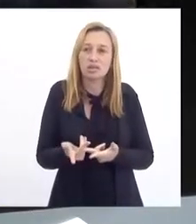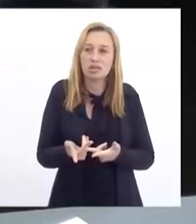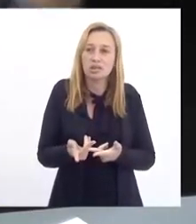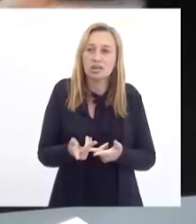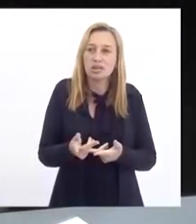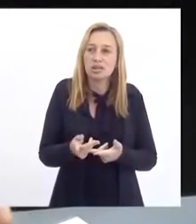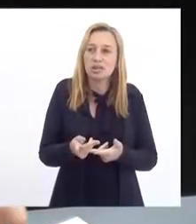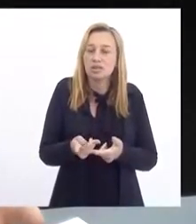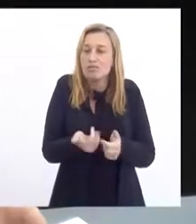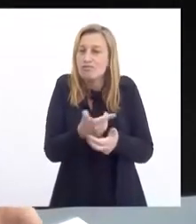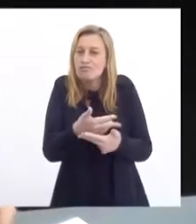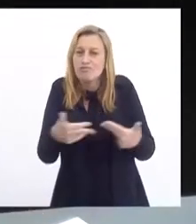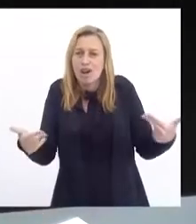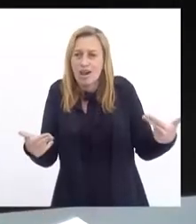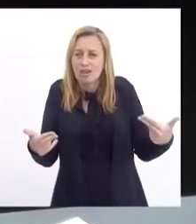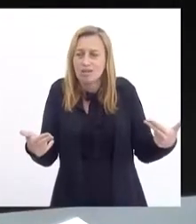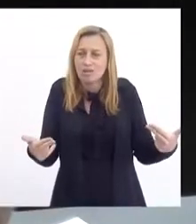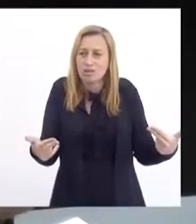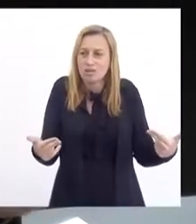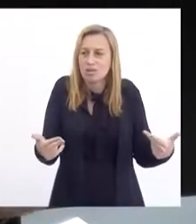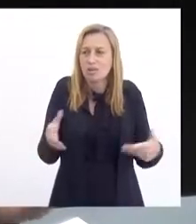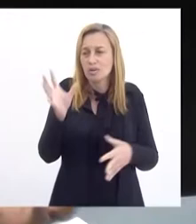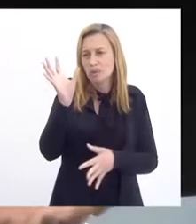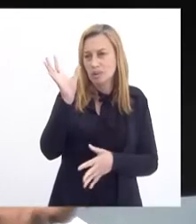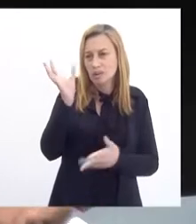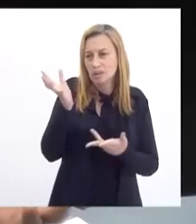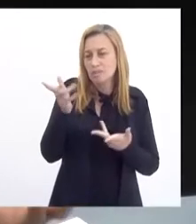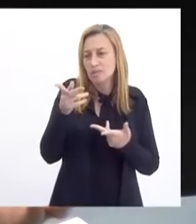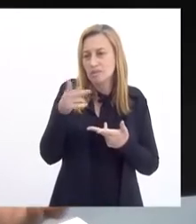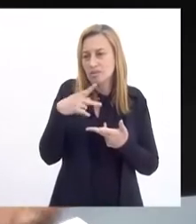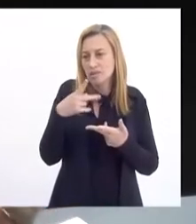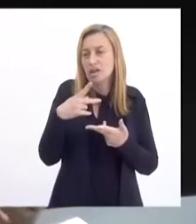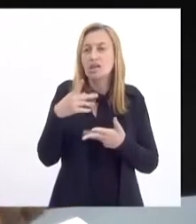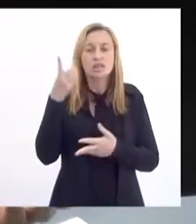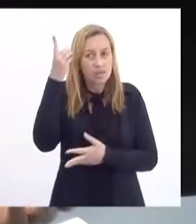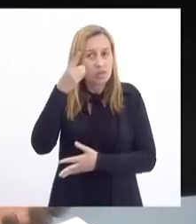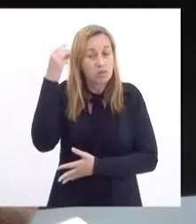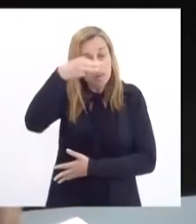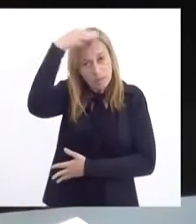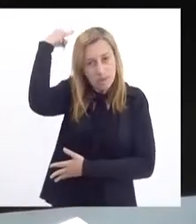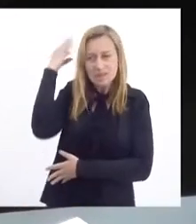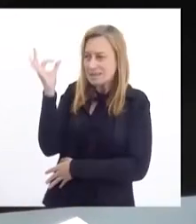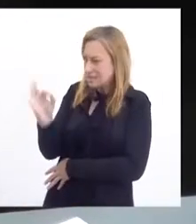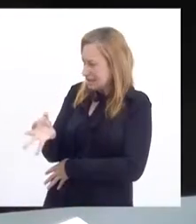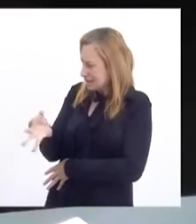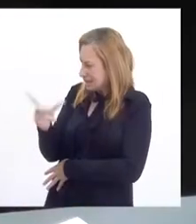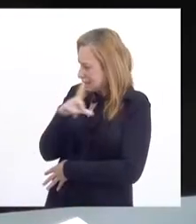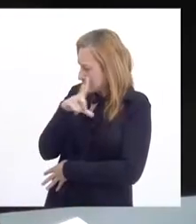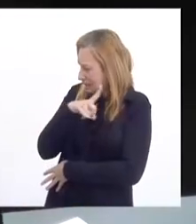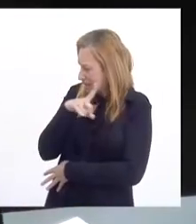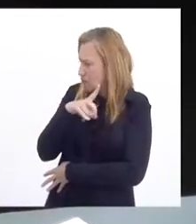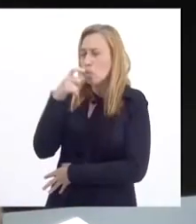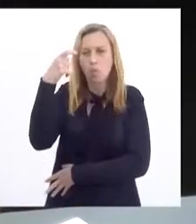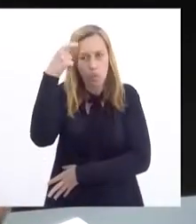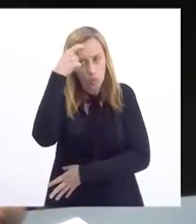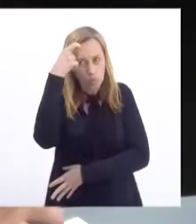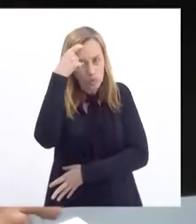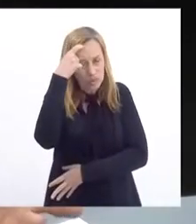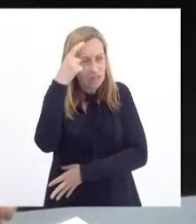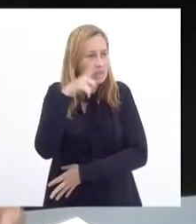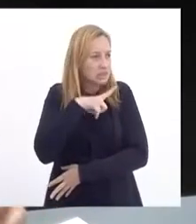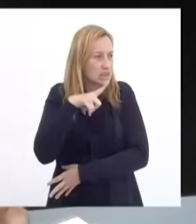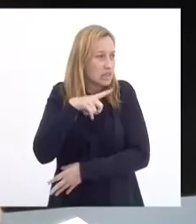pilha de precedentes. O deputado Márcio Pacheco, eu tenho certeza, que tem consciência que é uma